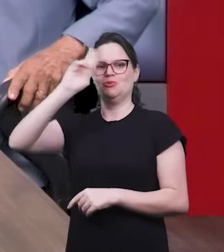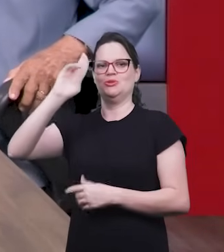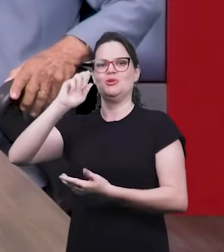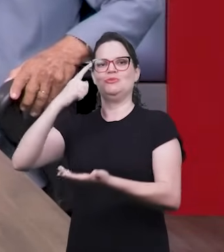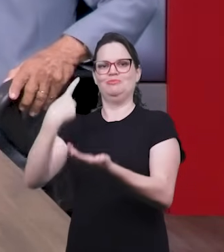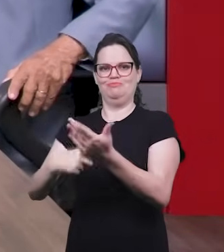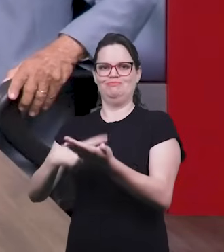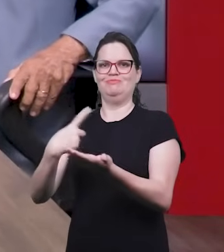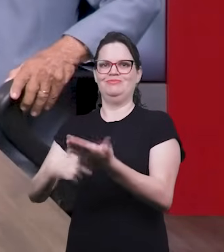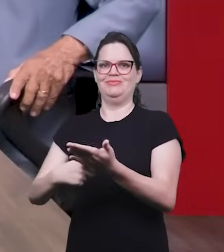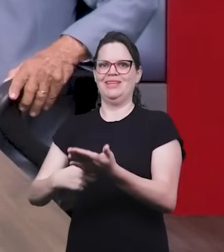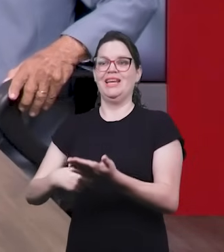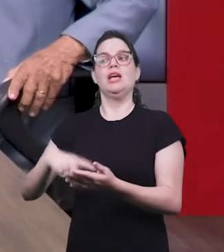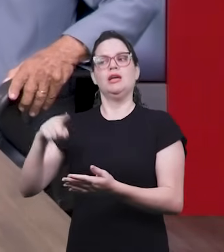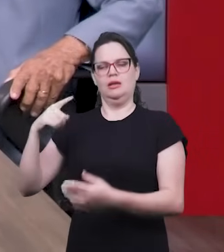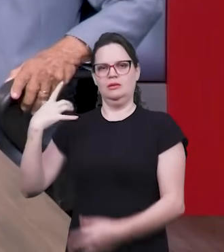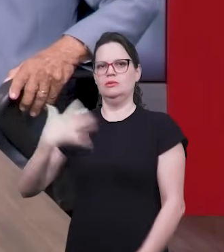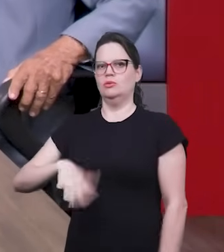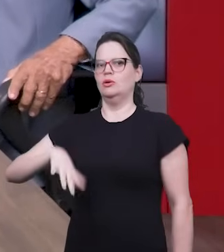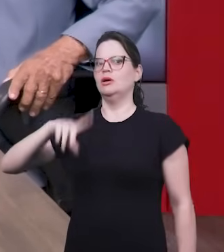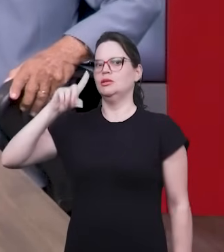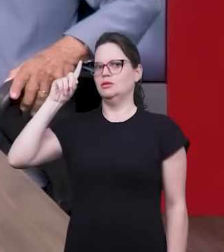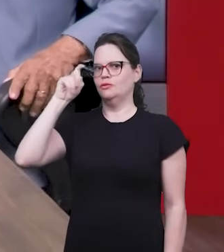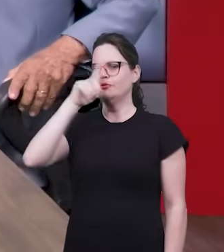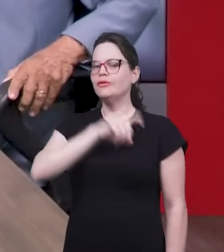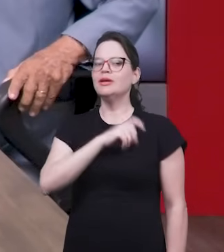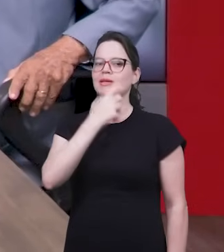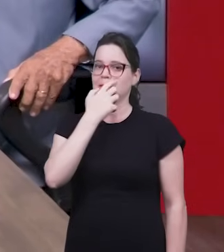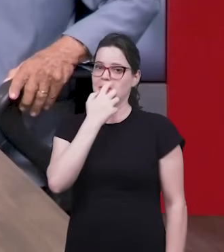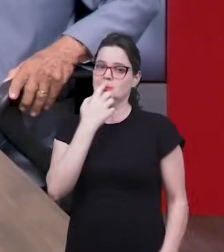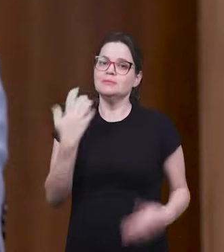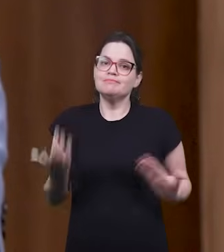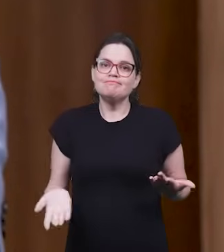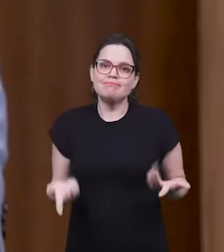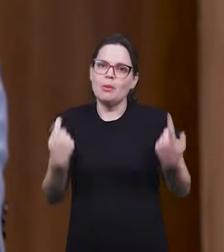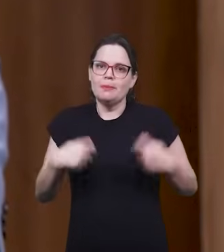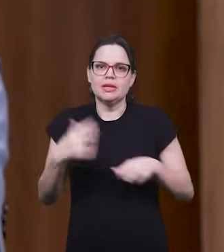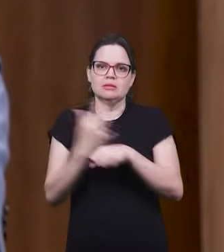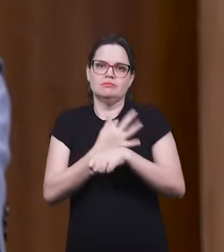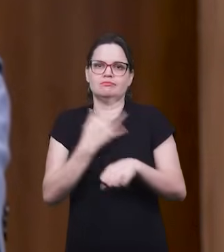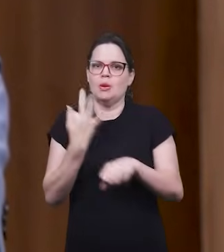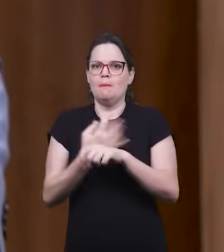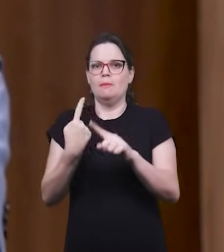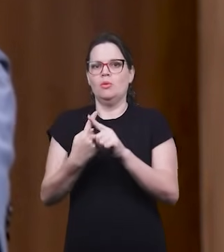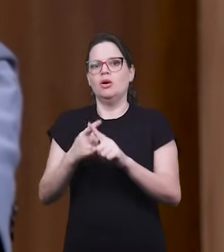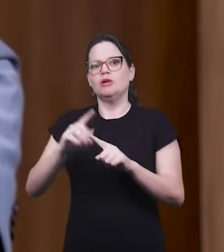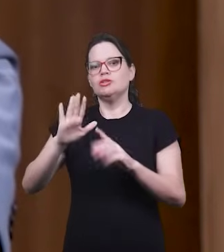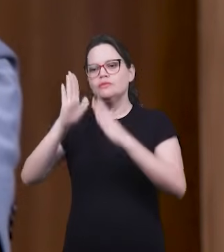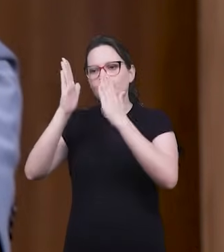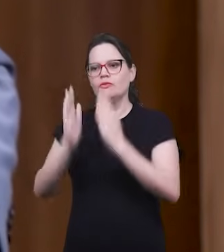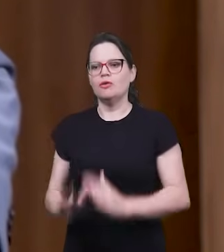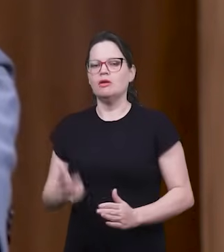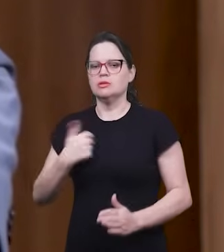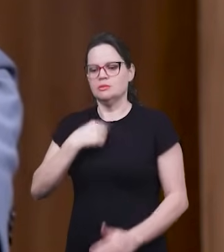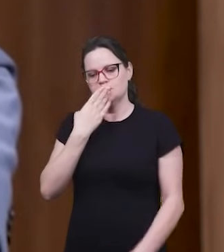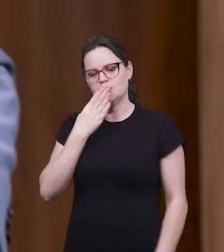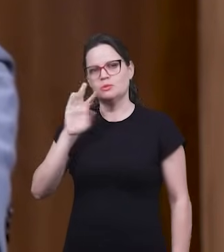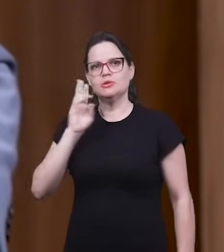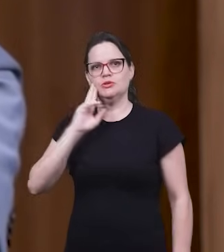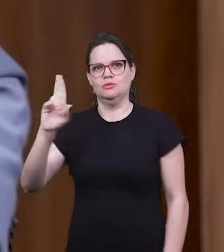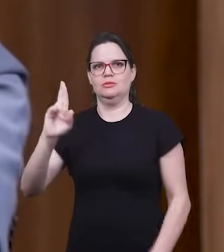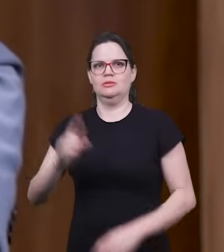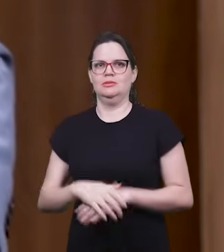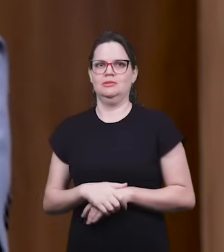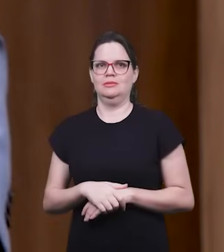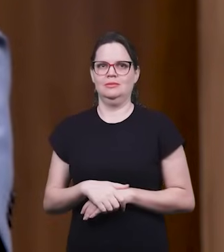me custou caro. Entendeu? Mas são as coisas da vida, sim. Não é? Acho que se vocês quiserem,